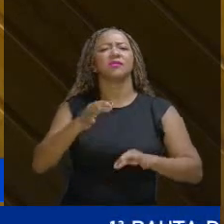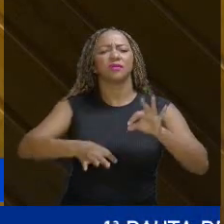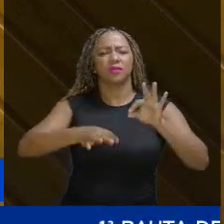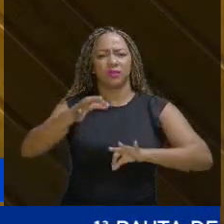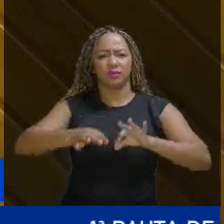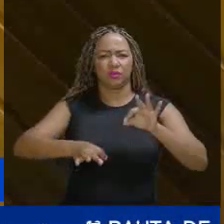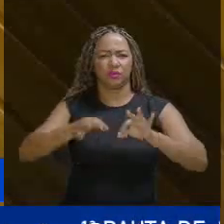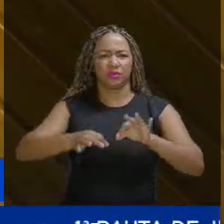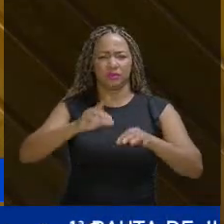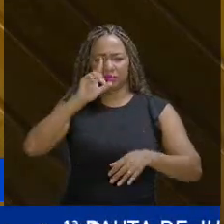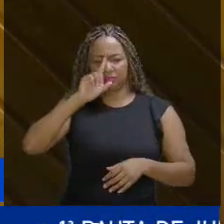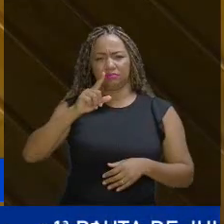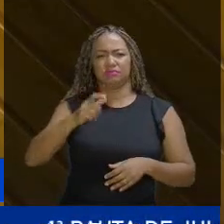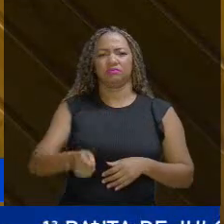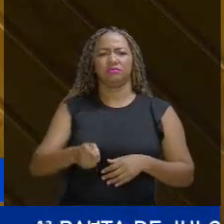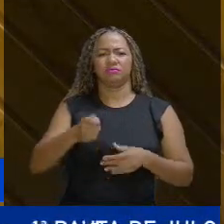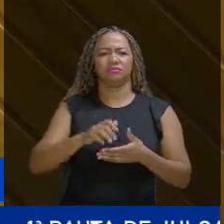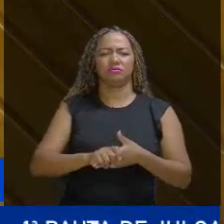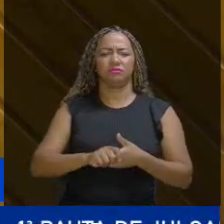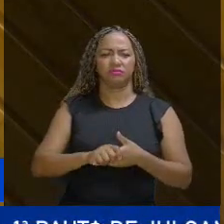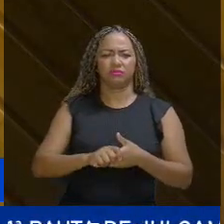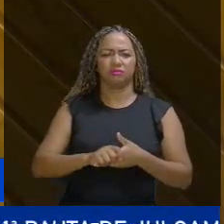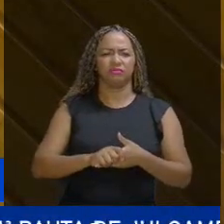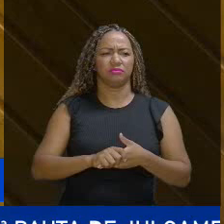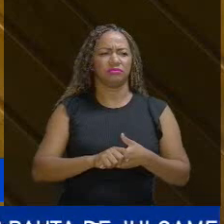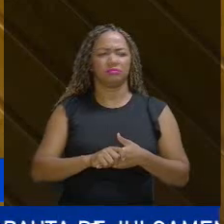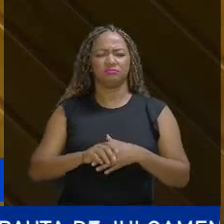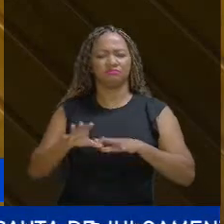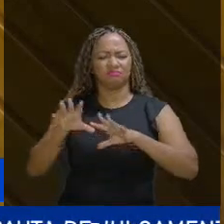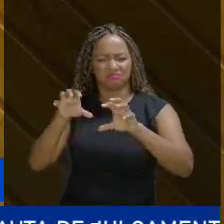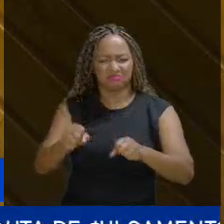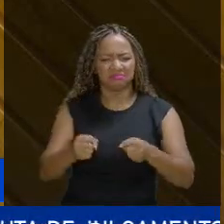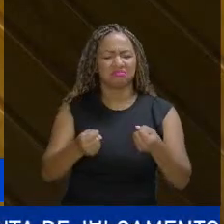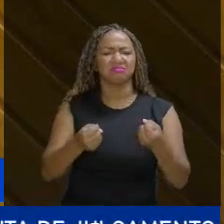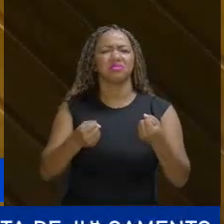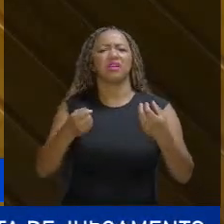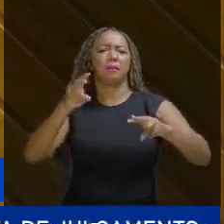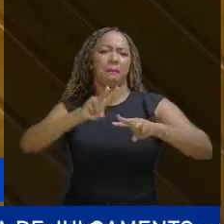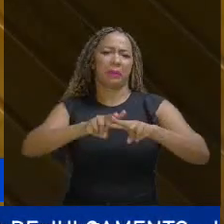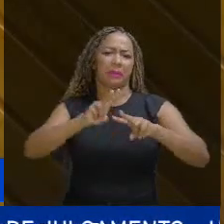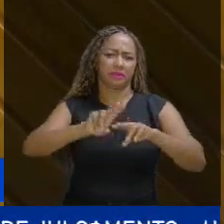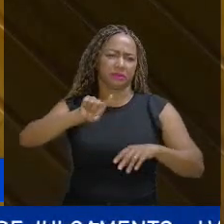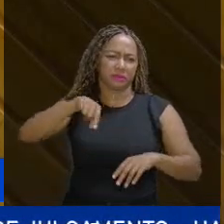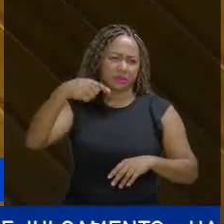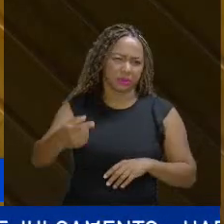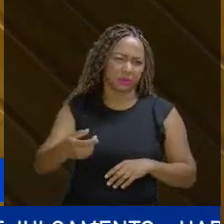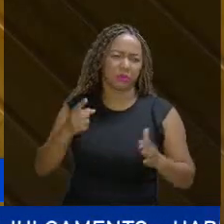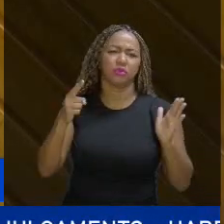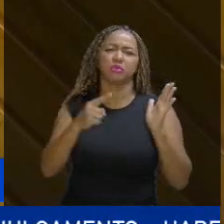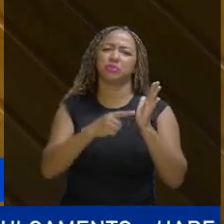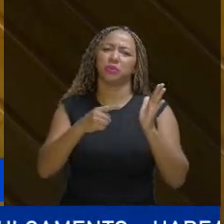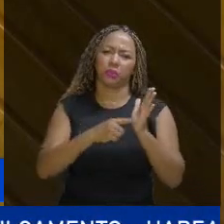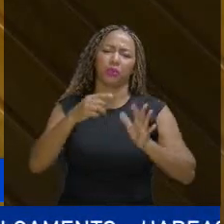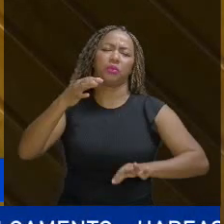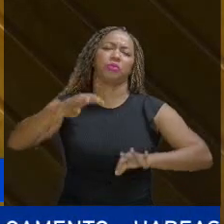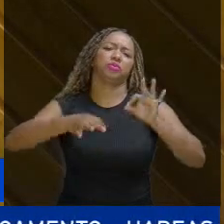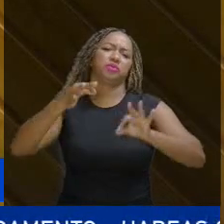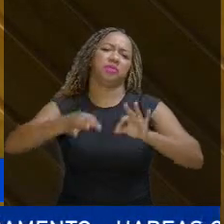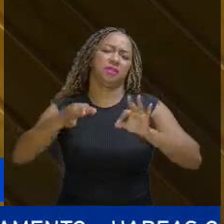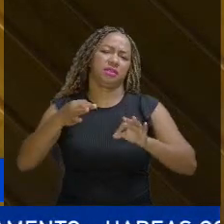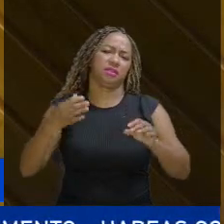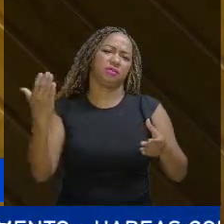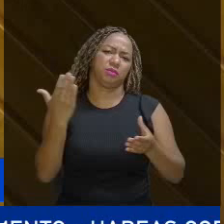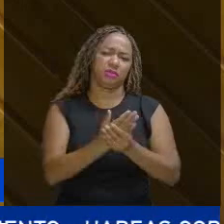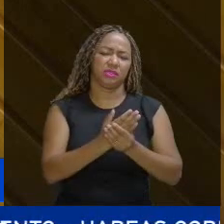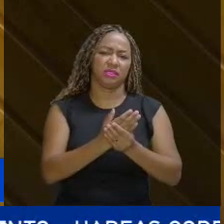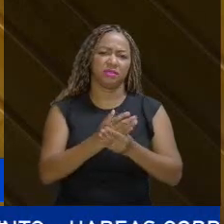o juiz que determinaria cautelares, buscas, prisão e depois receberia denúncia e julgaria o